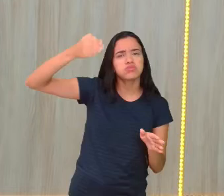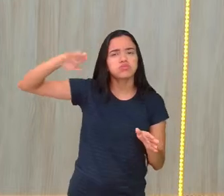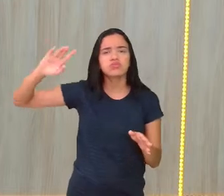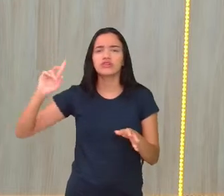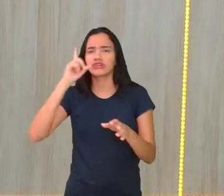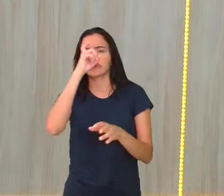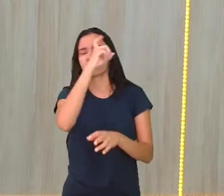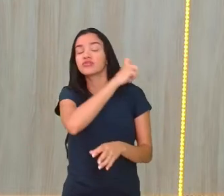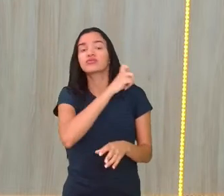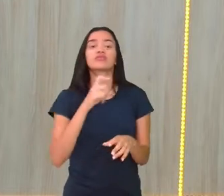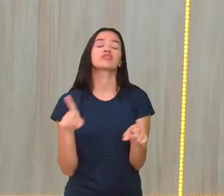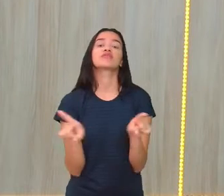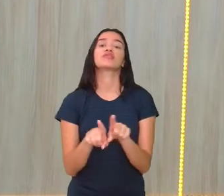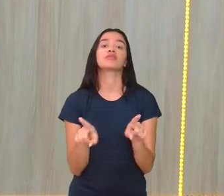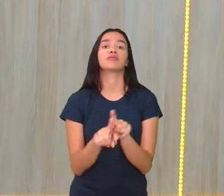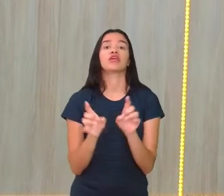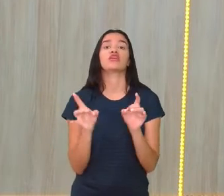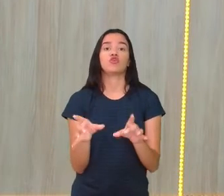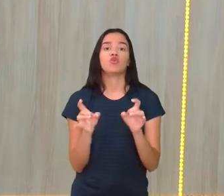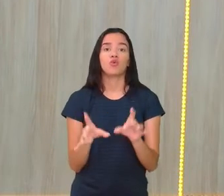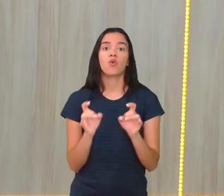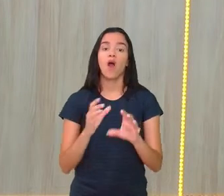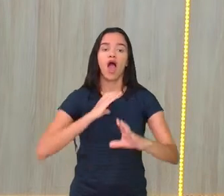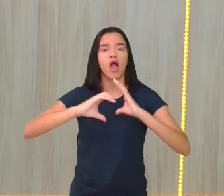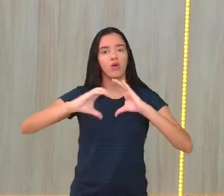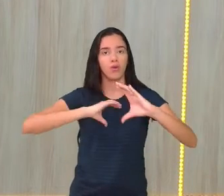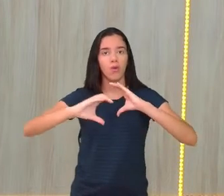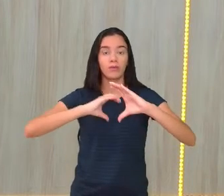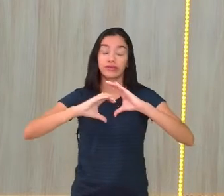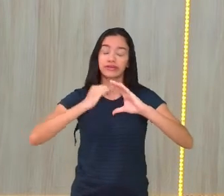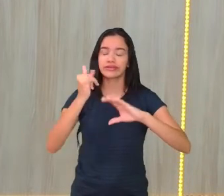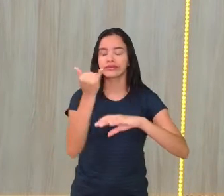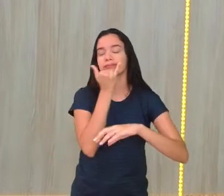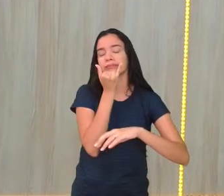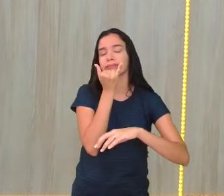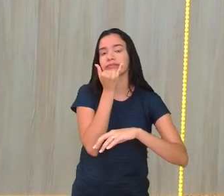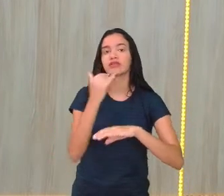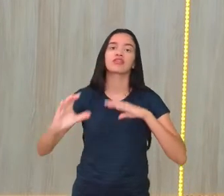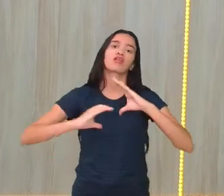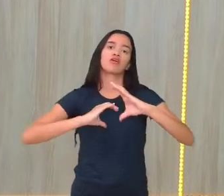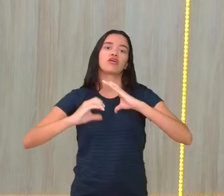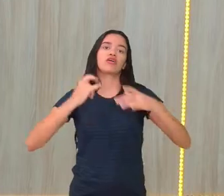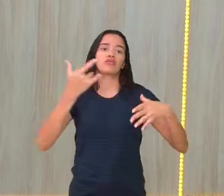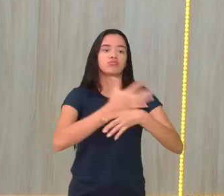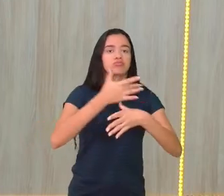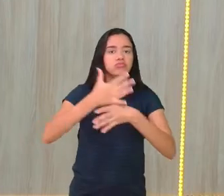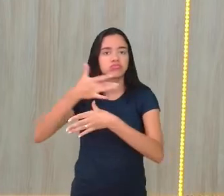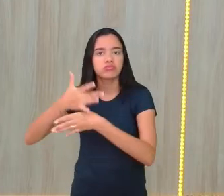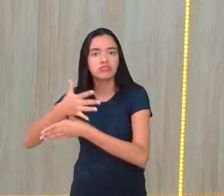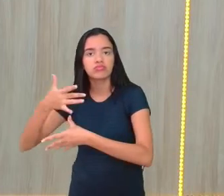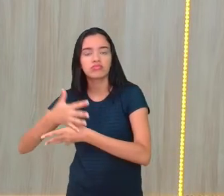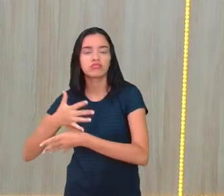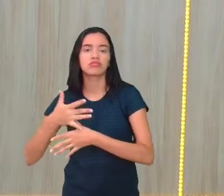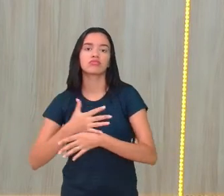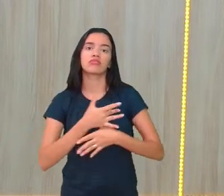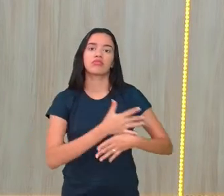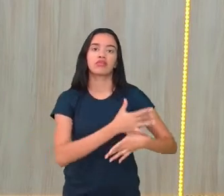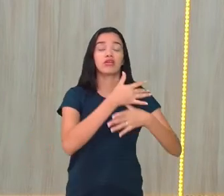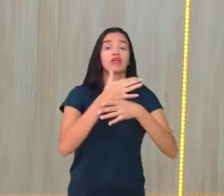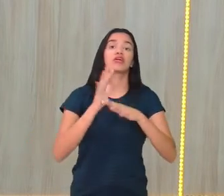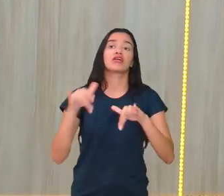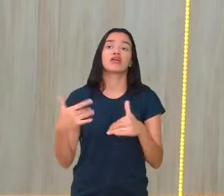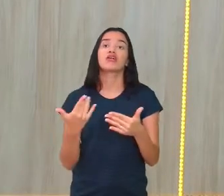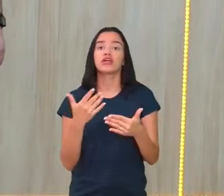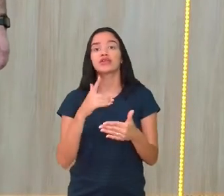dificultava inclusive o comércio, a comunicação, perdão, entre as cidades, de forma que elas vão se constituindo